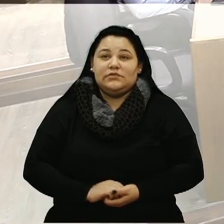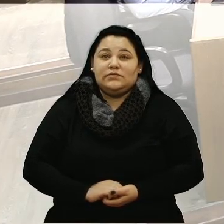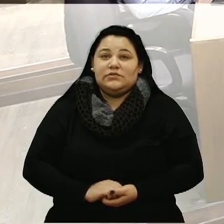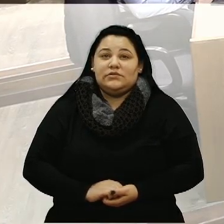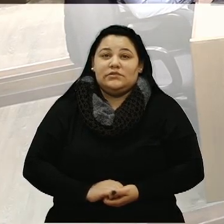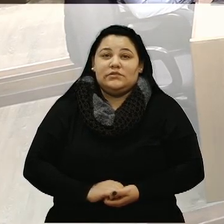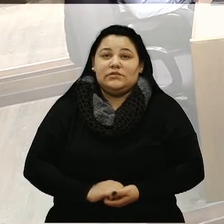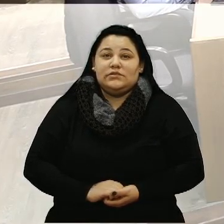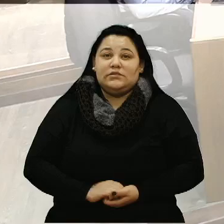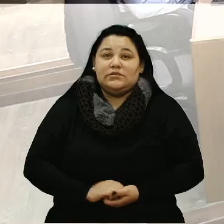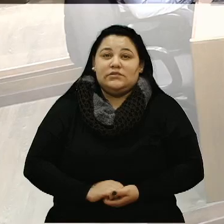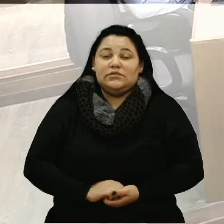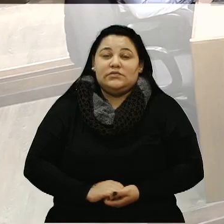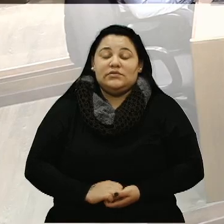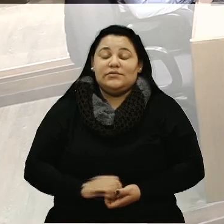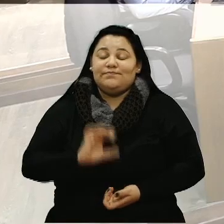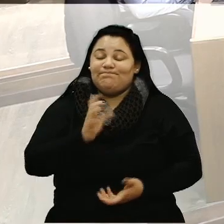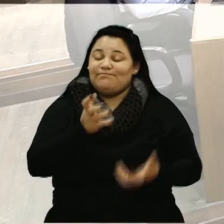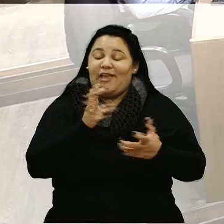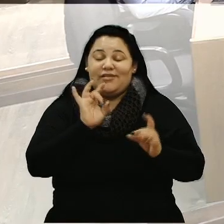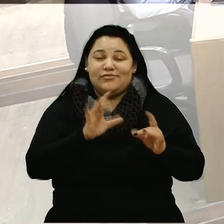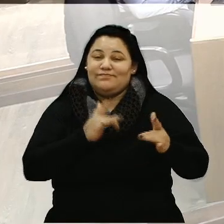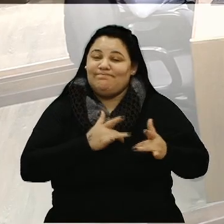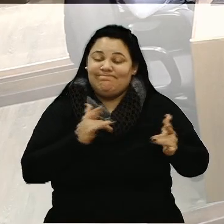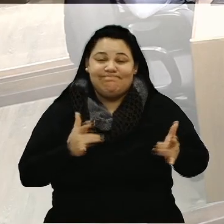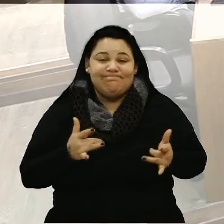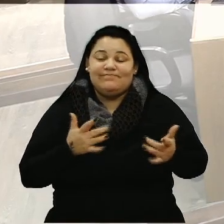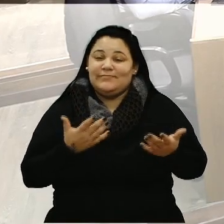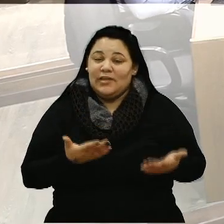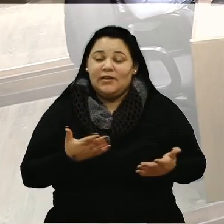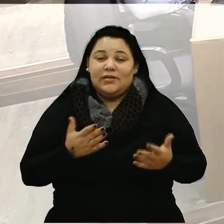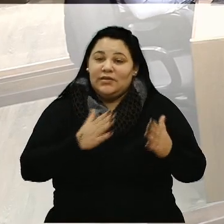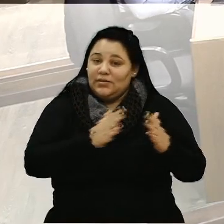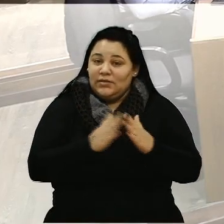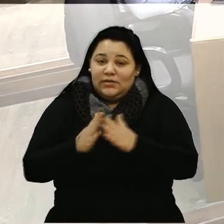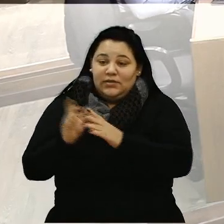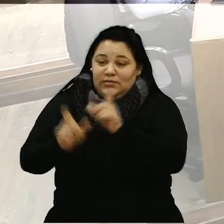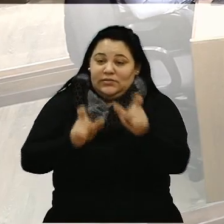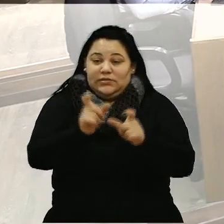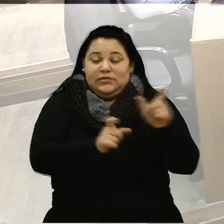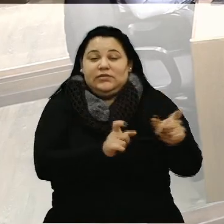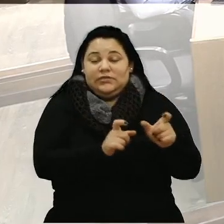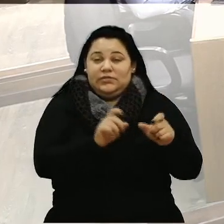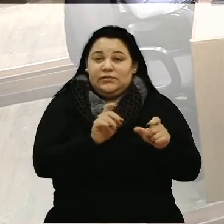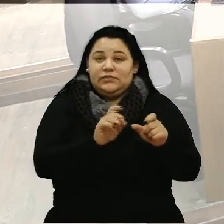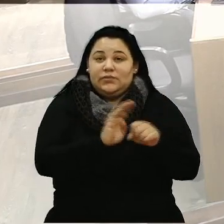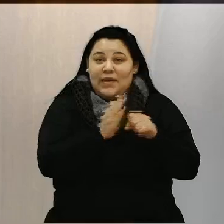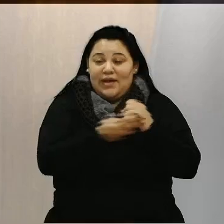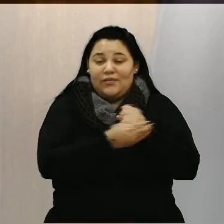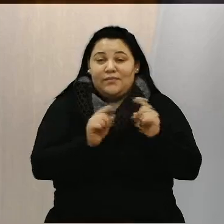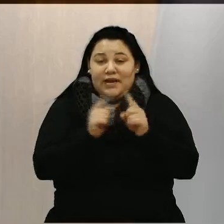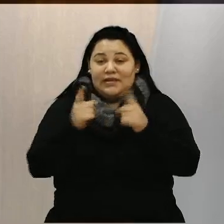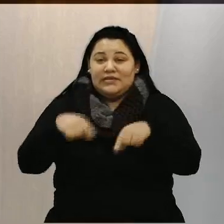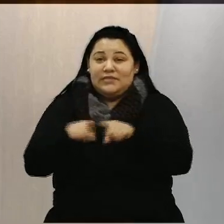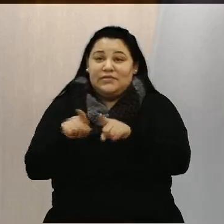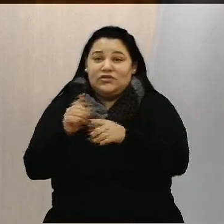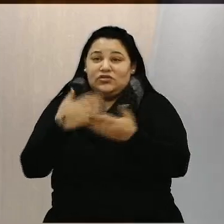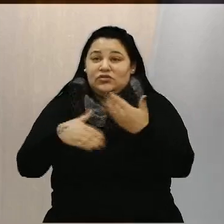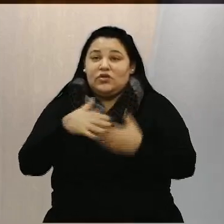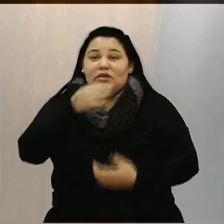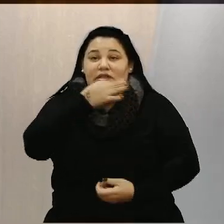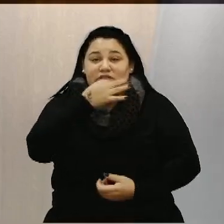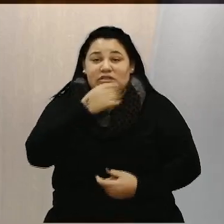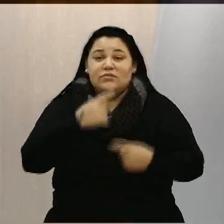me solidarizar aos moradores e às moradoras do Planalto, mas de toda a cidade, né? Porque